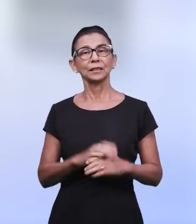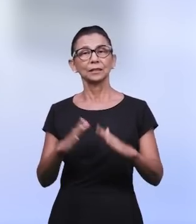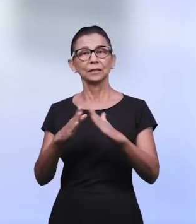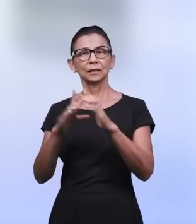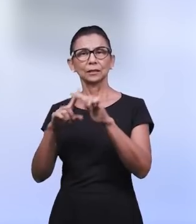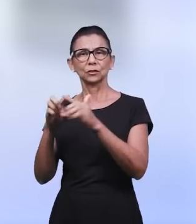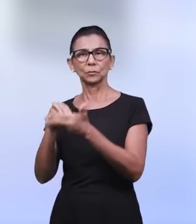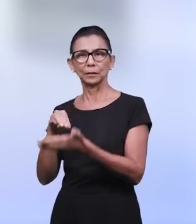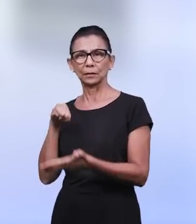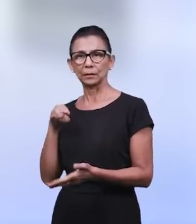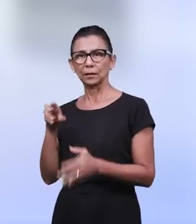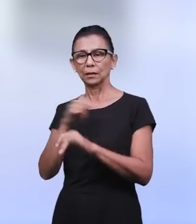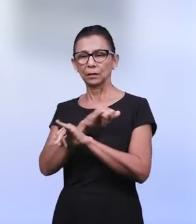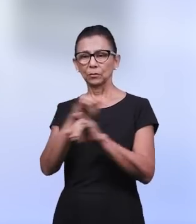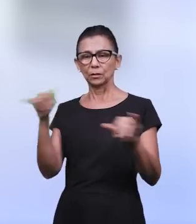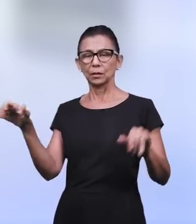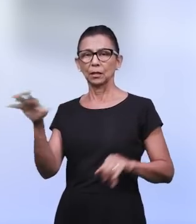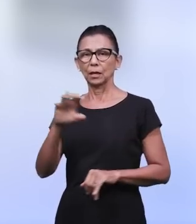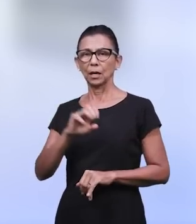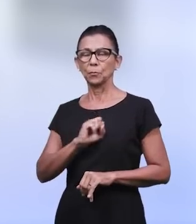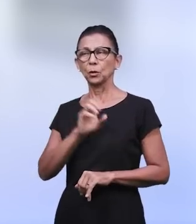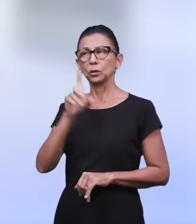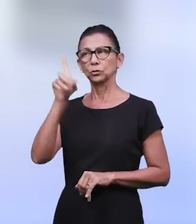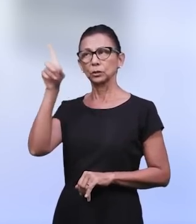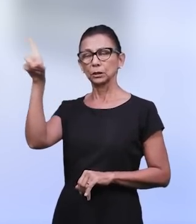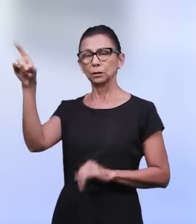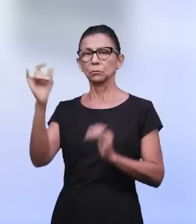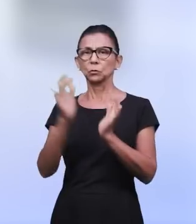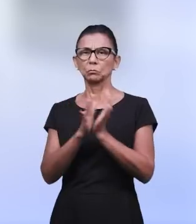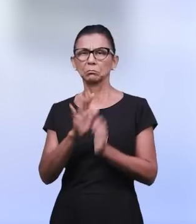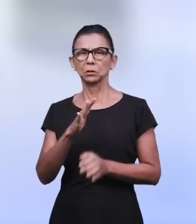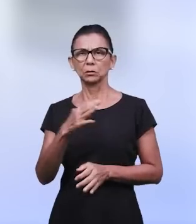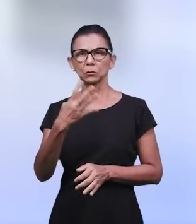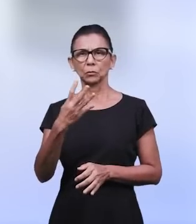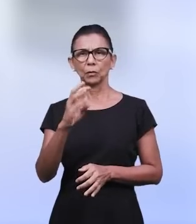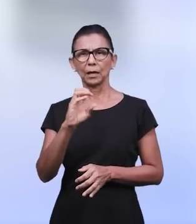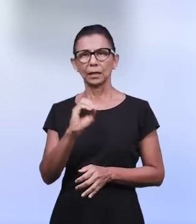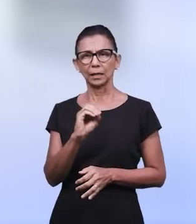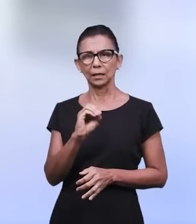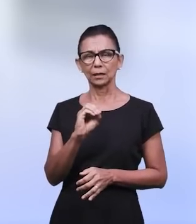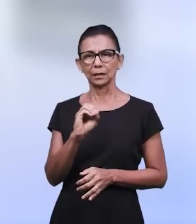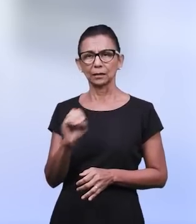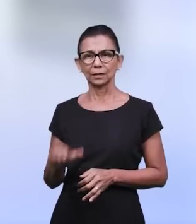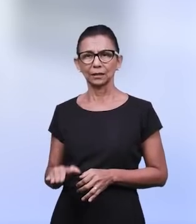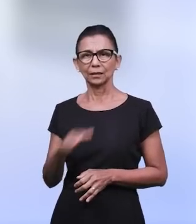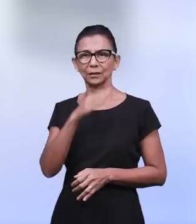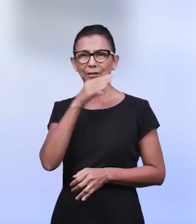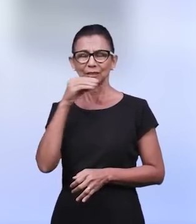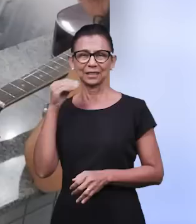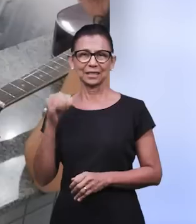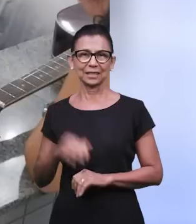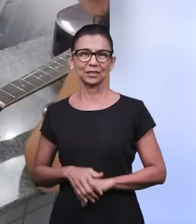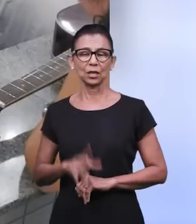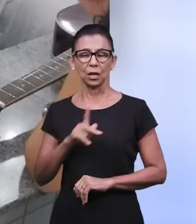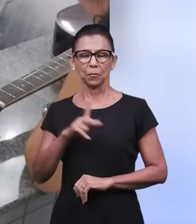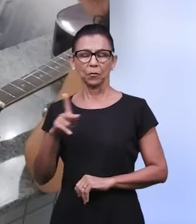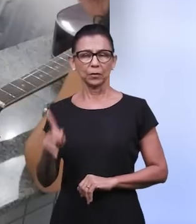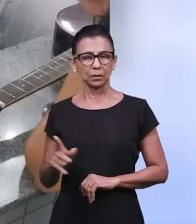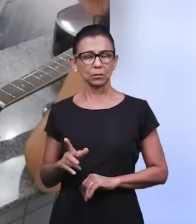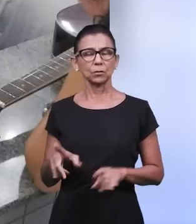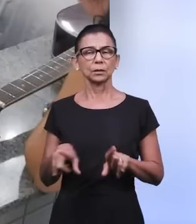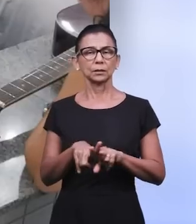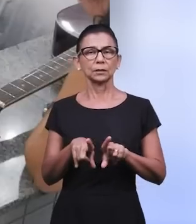ICM Coajap que anunciaram o amor de Deus por este grupo de aproximadamente 40 crianças e adolescentes. Professores e